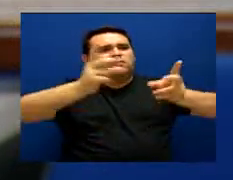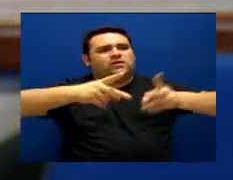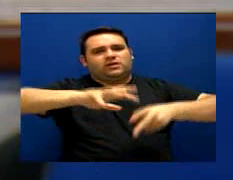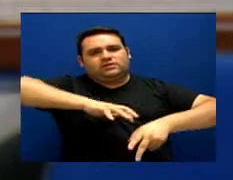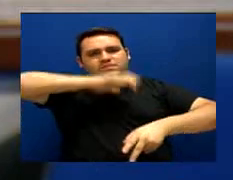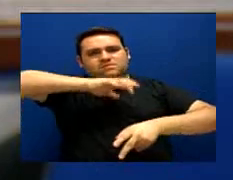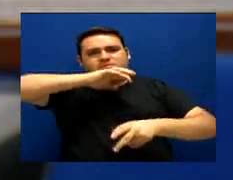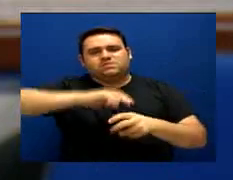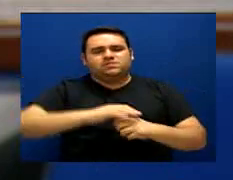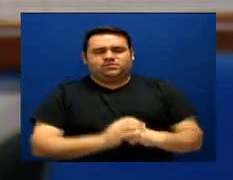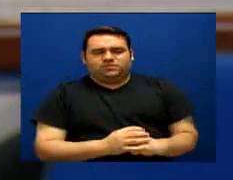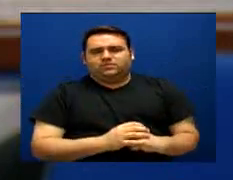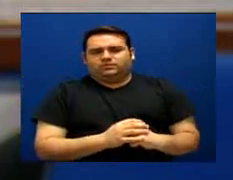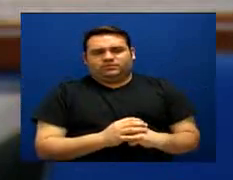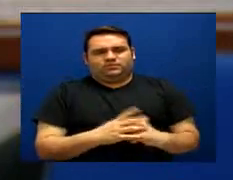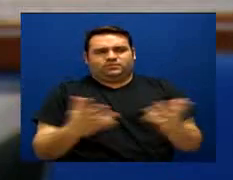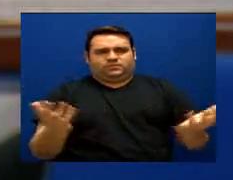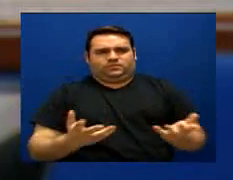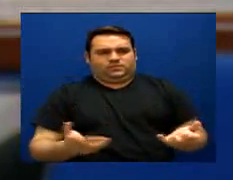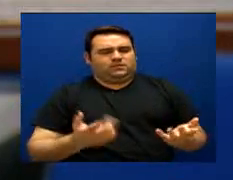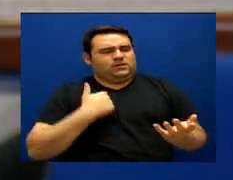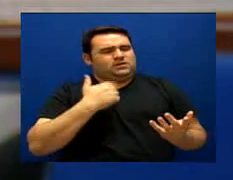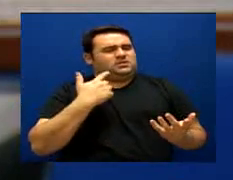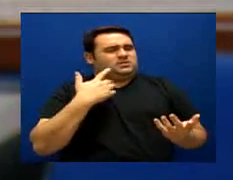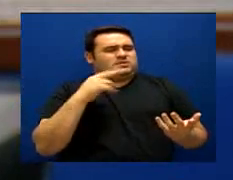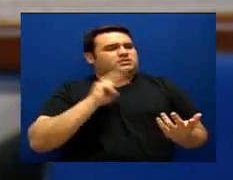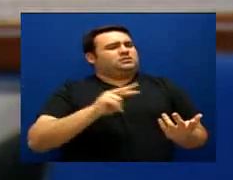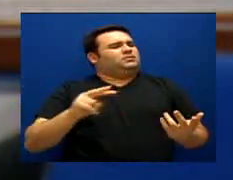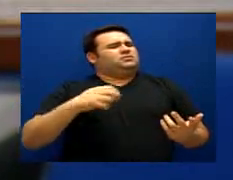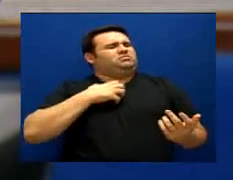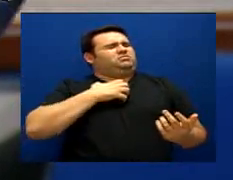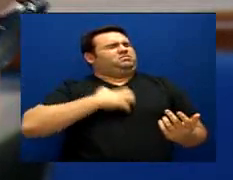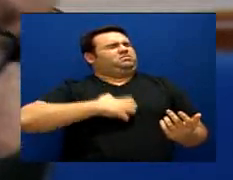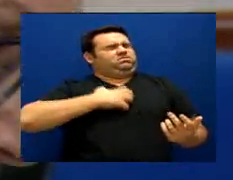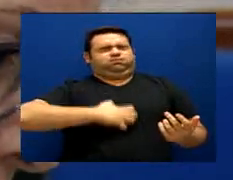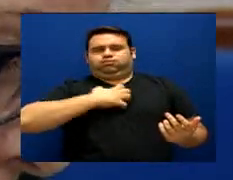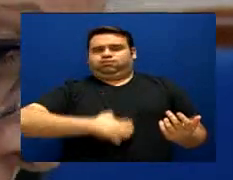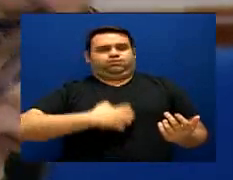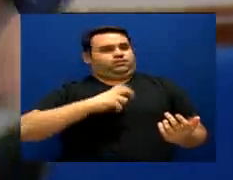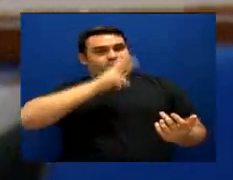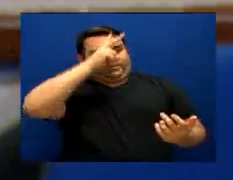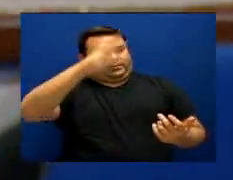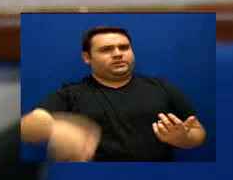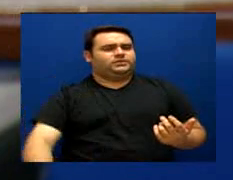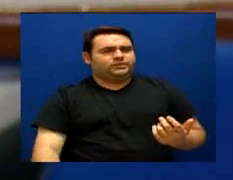vendem. Eu fico muito, muito